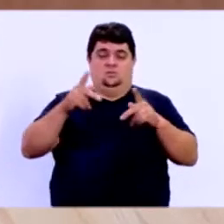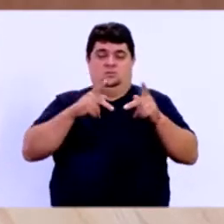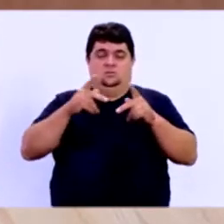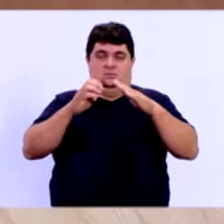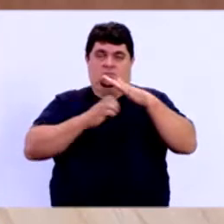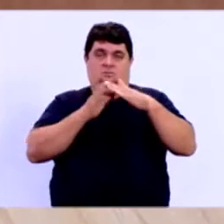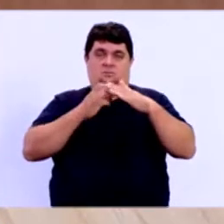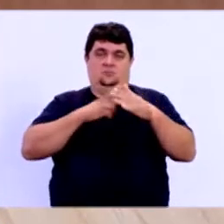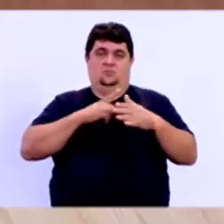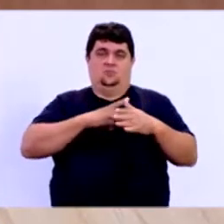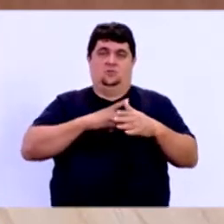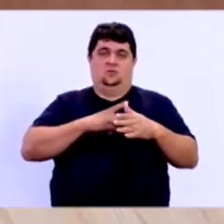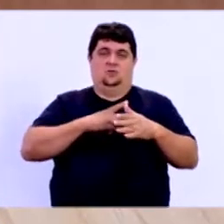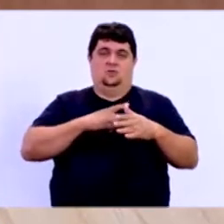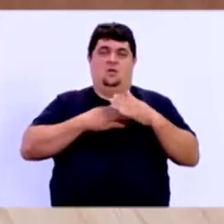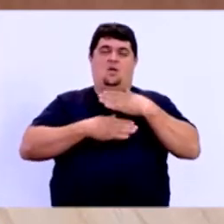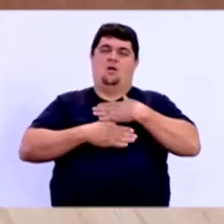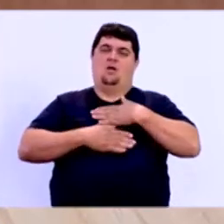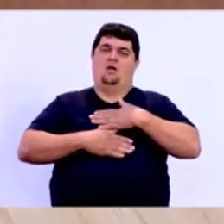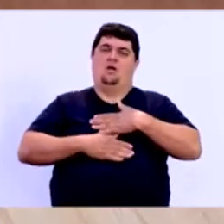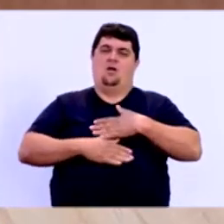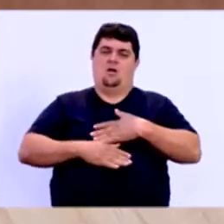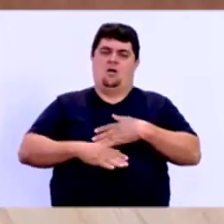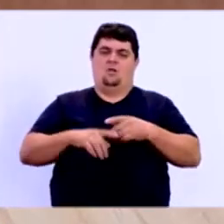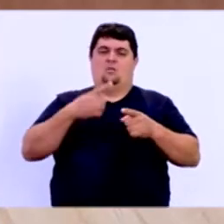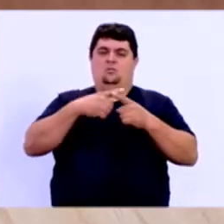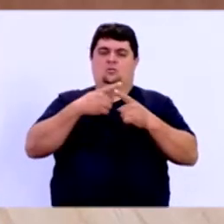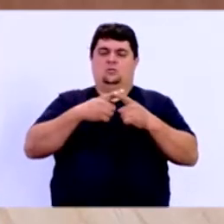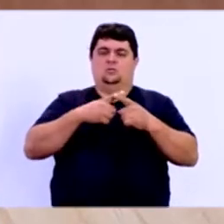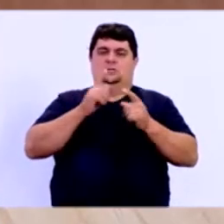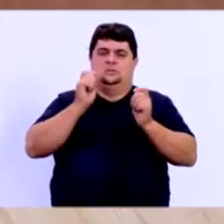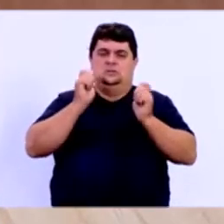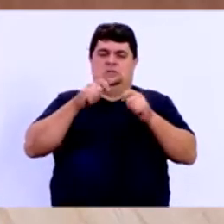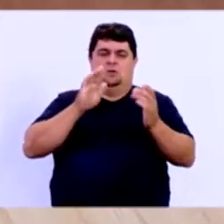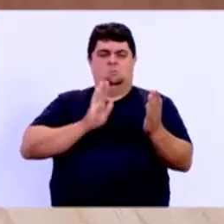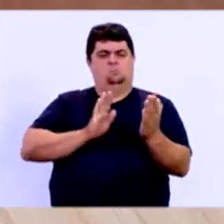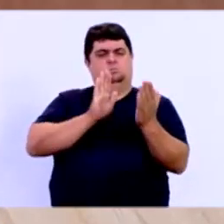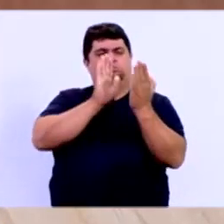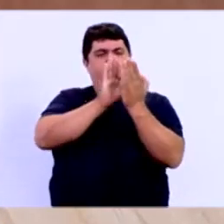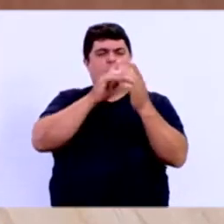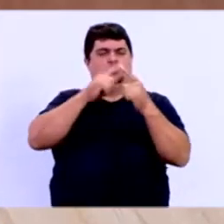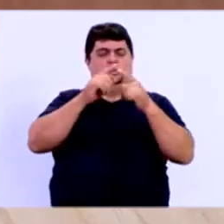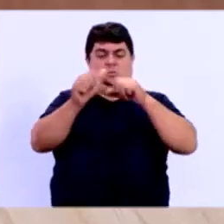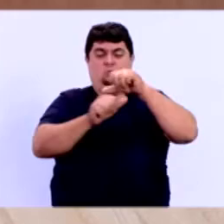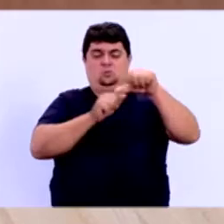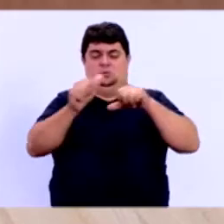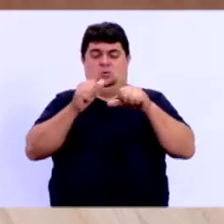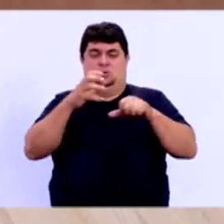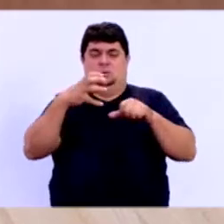vão estar muito mais preparadas para enfrentar esses momentos de mudanças, esses momentos